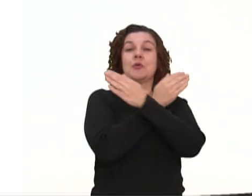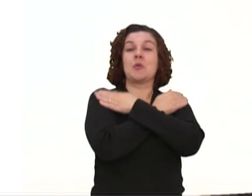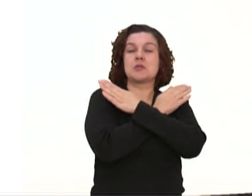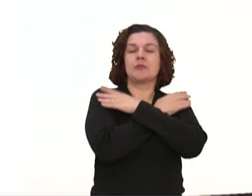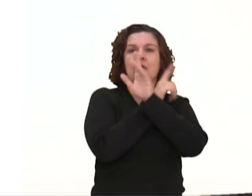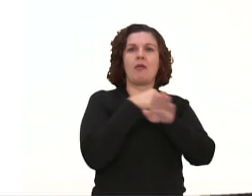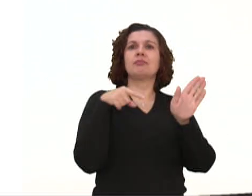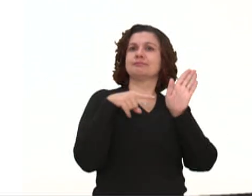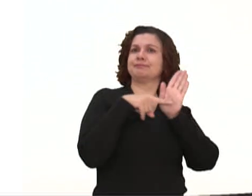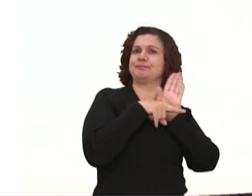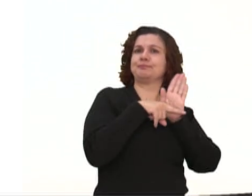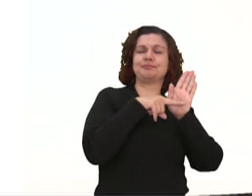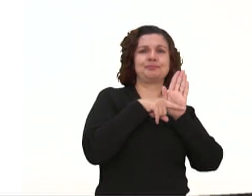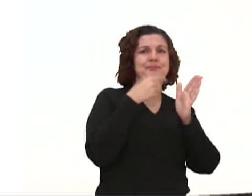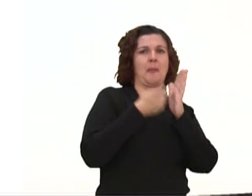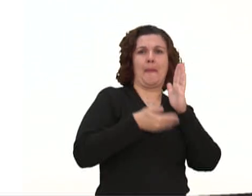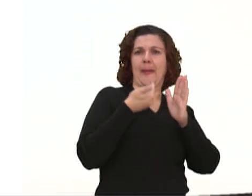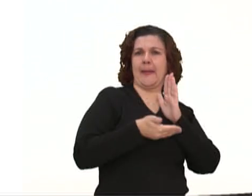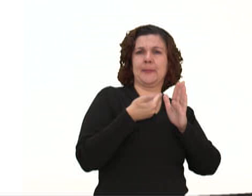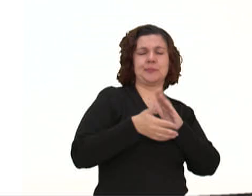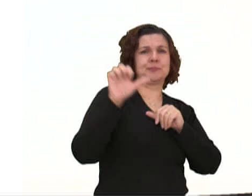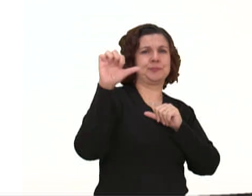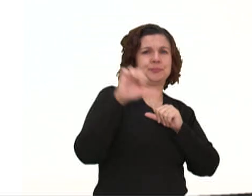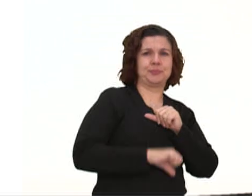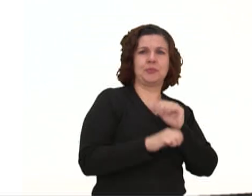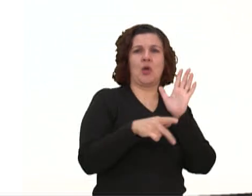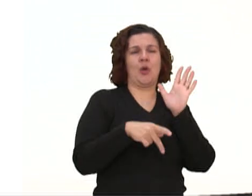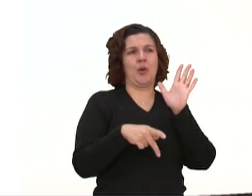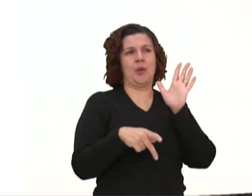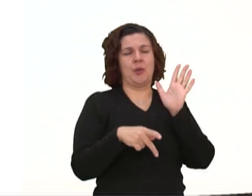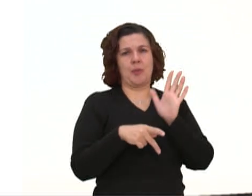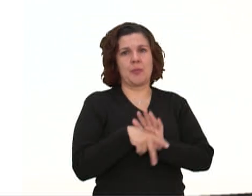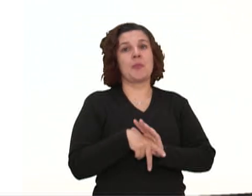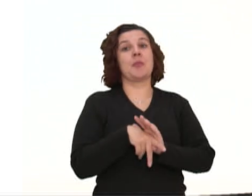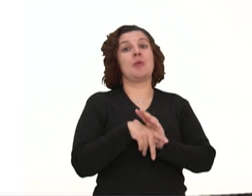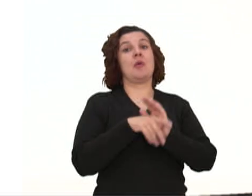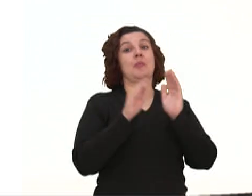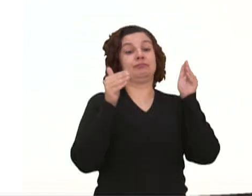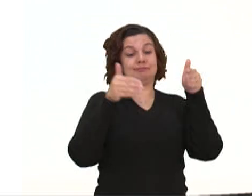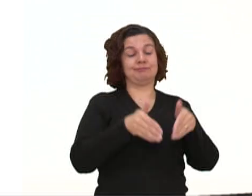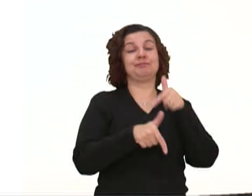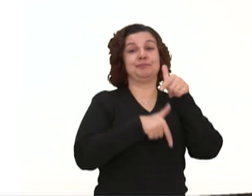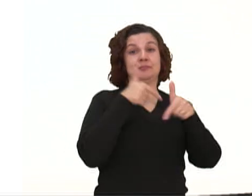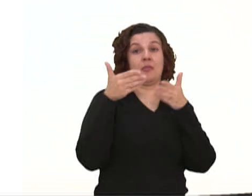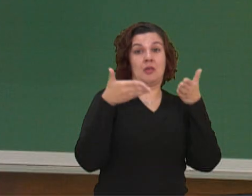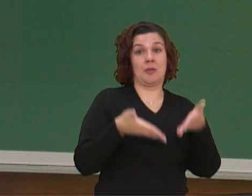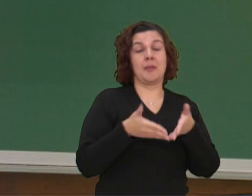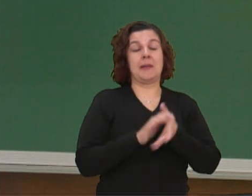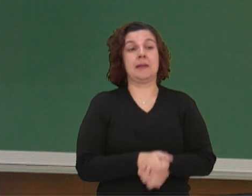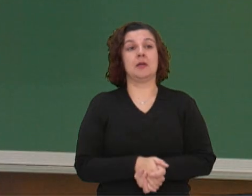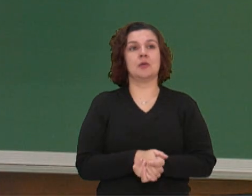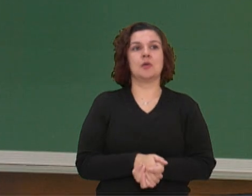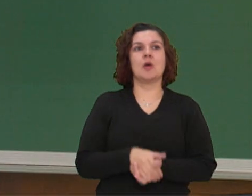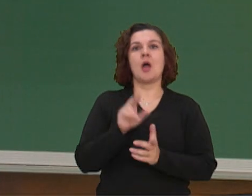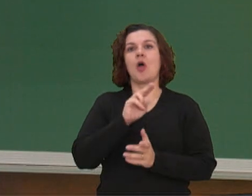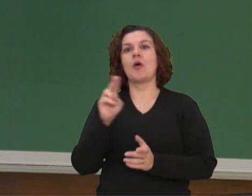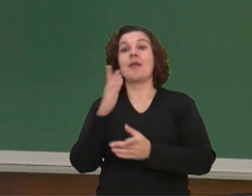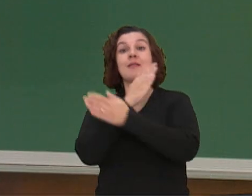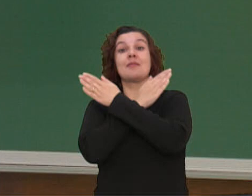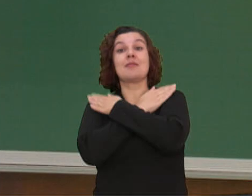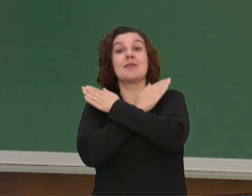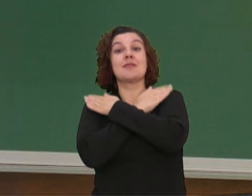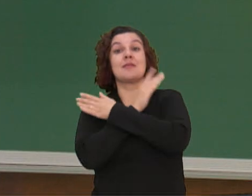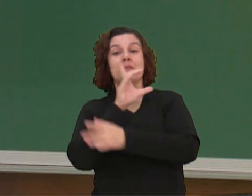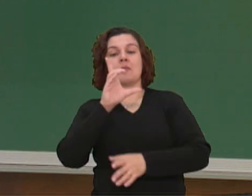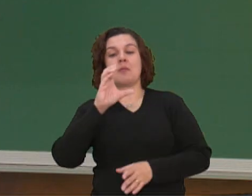lado negativo das inovações tecnológicas empregadas no trabalho, né? Desemprego